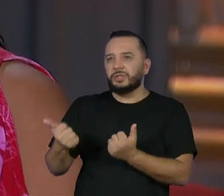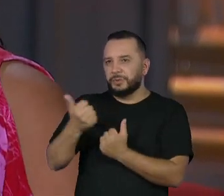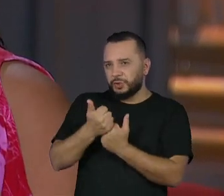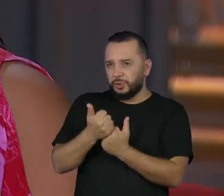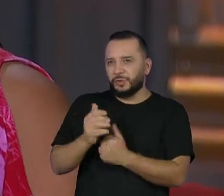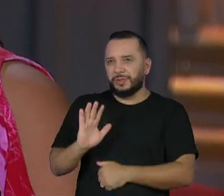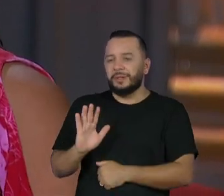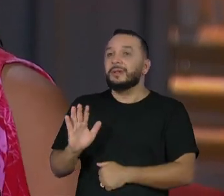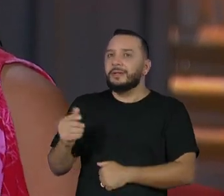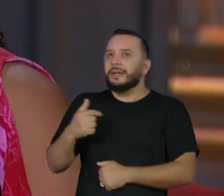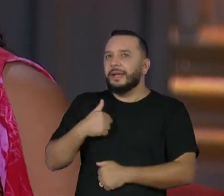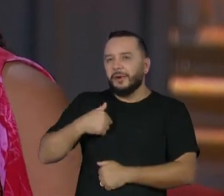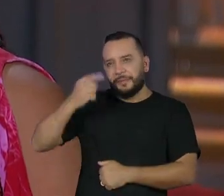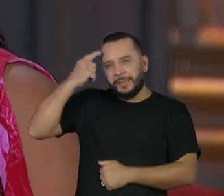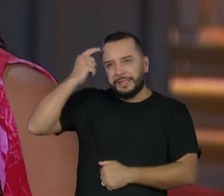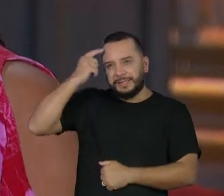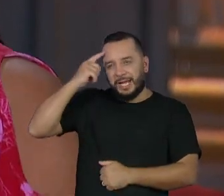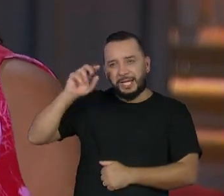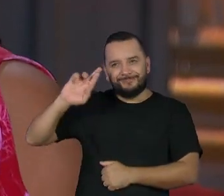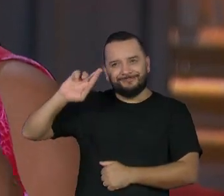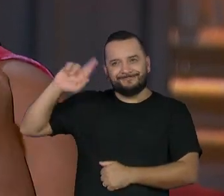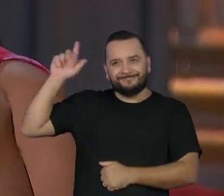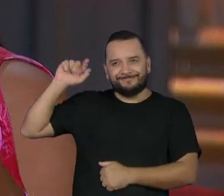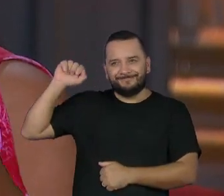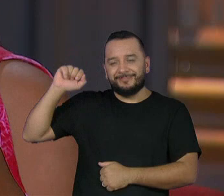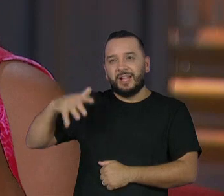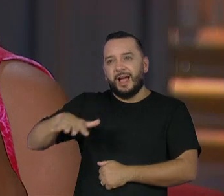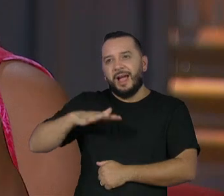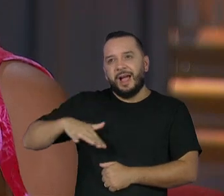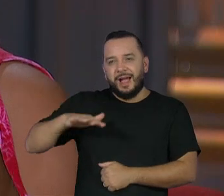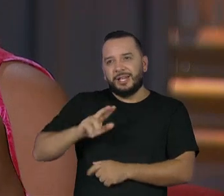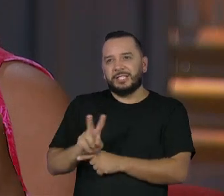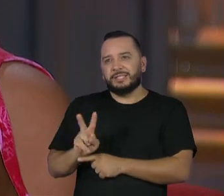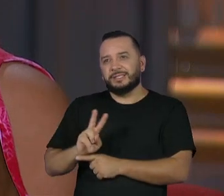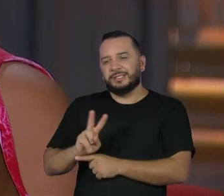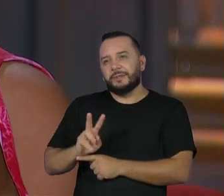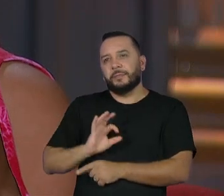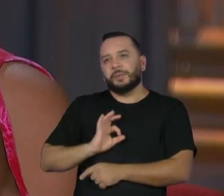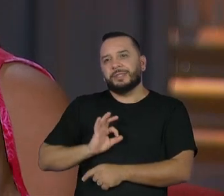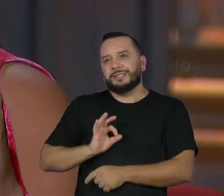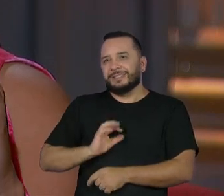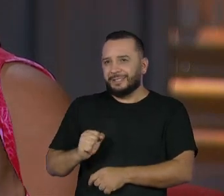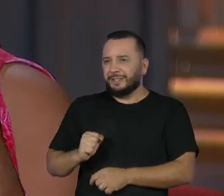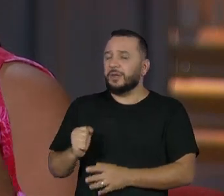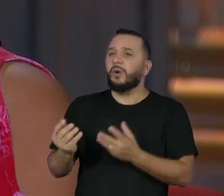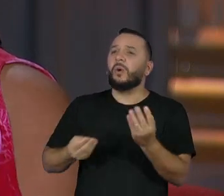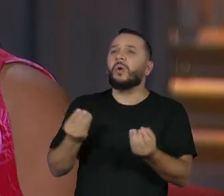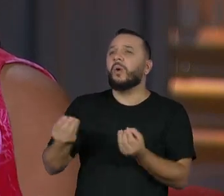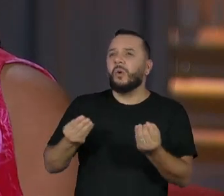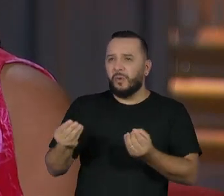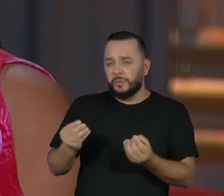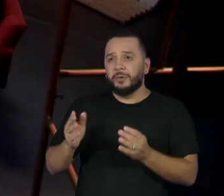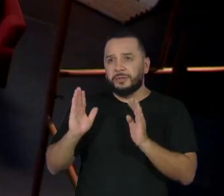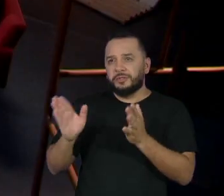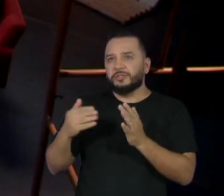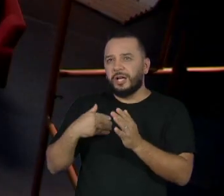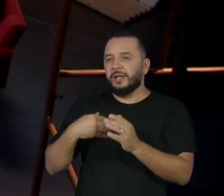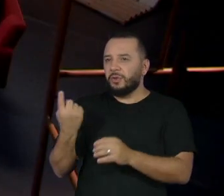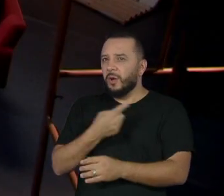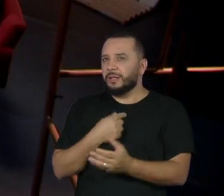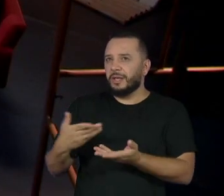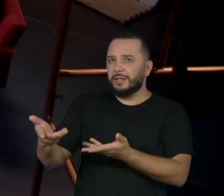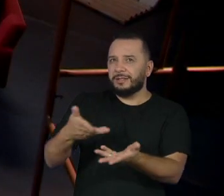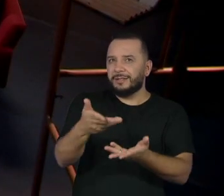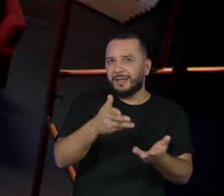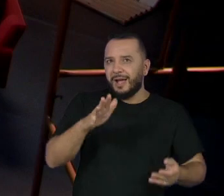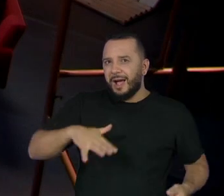a minha chavinha de pensar a segurança pública. Em especial, a forma como a gente lida com os agentes de segurança. O Brasil tem a polícia que